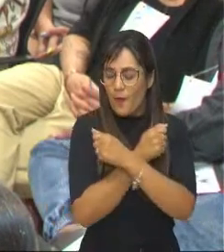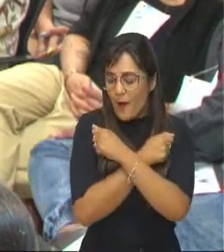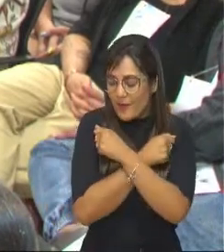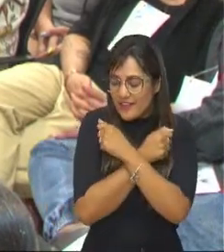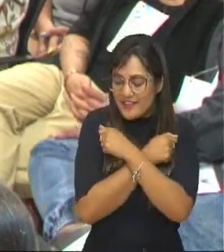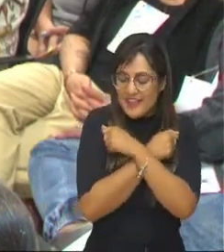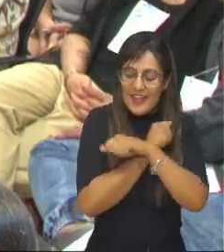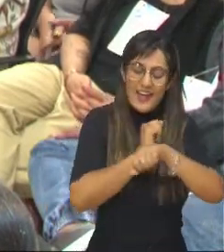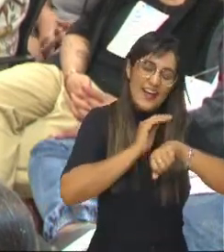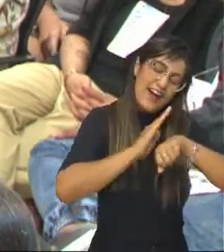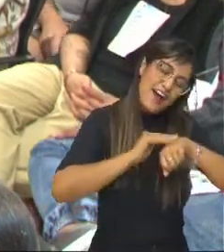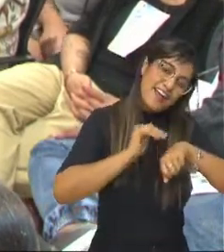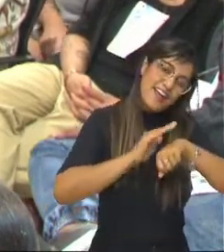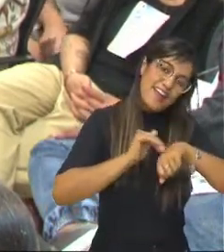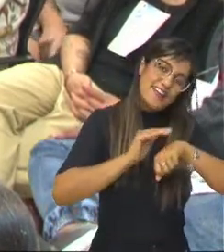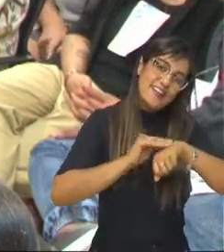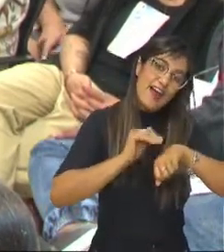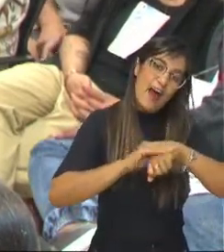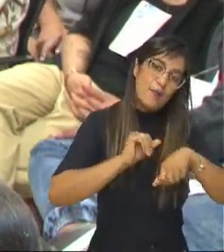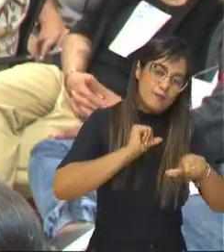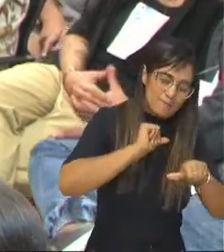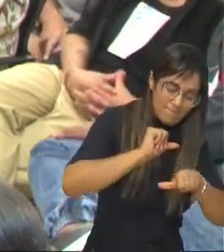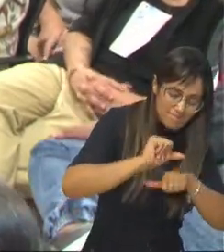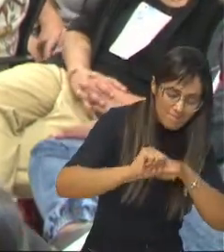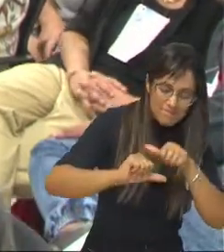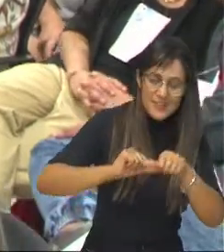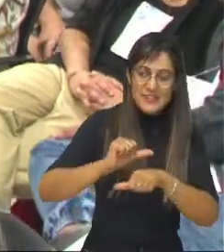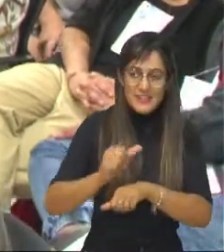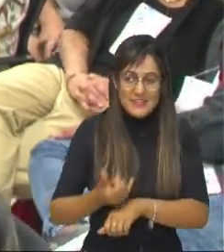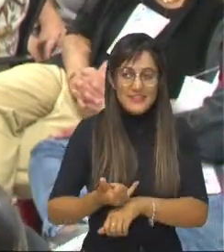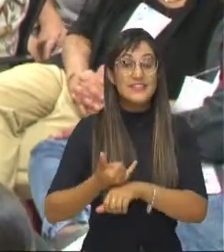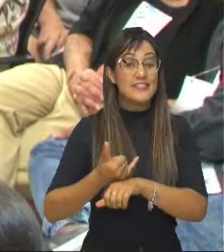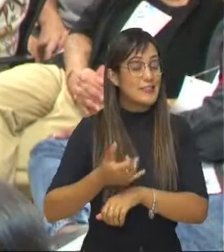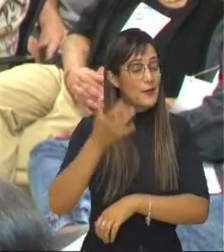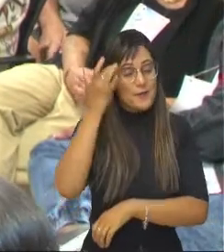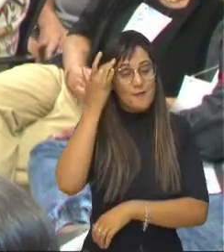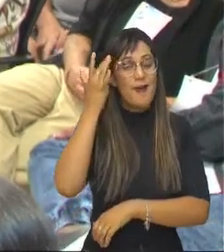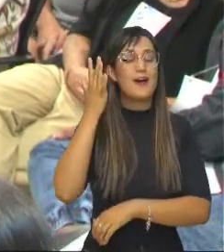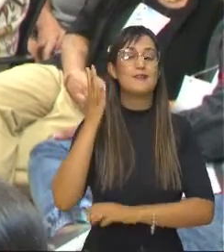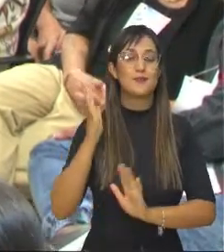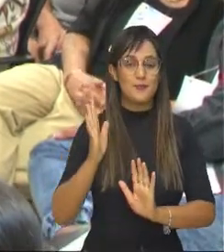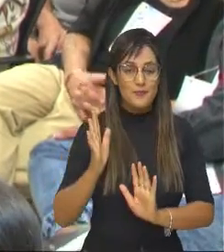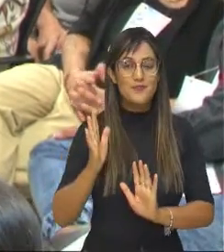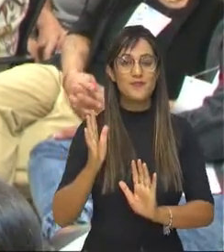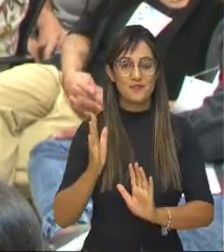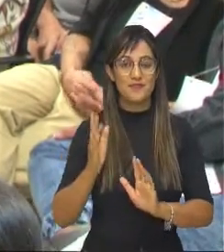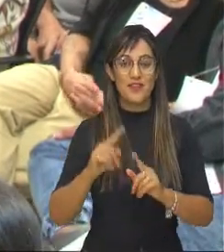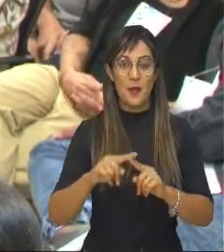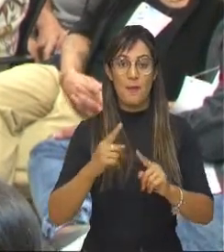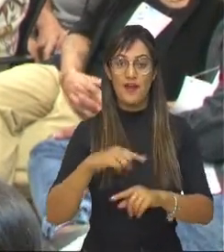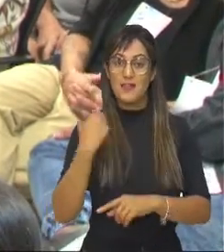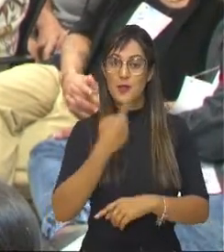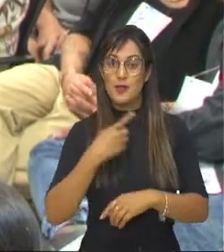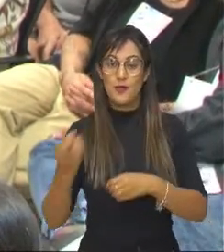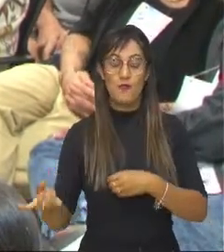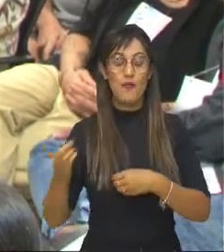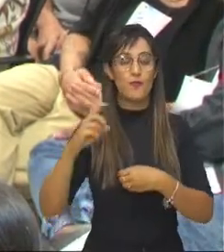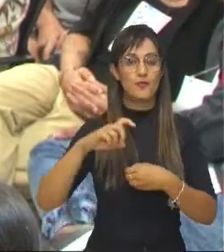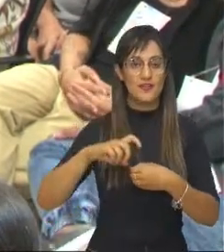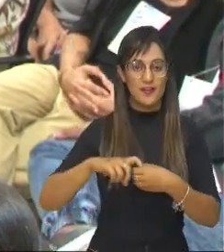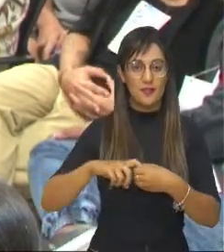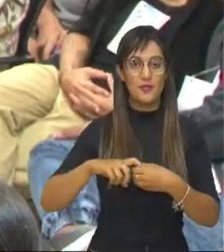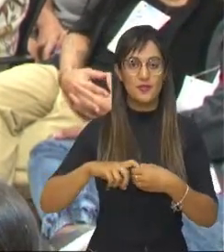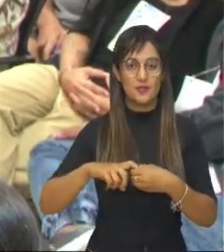acalentar, porque de vez em quando a gente precisa recarregar. Não é sempre fácil, né? Então, assim, que a gente possa voltar, né, para os